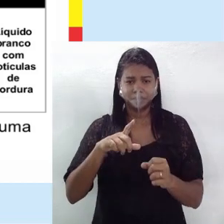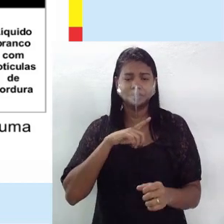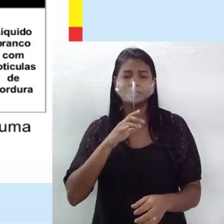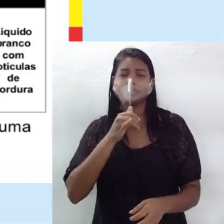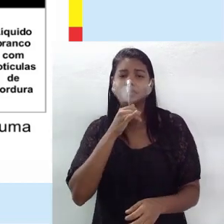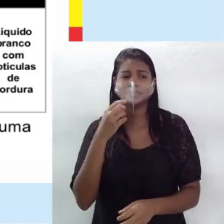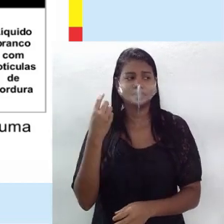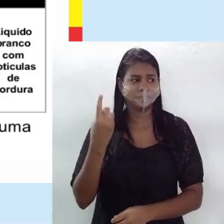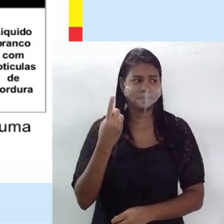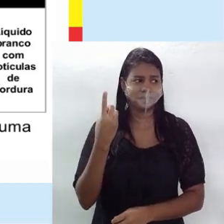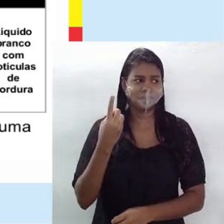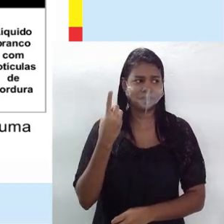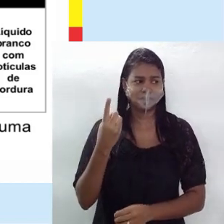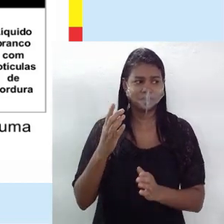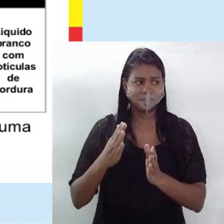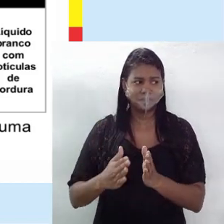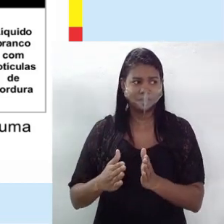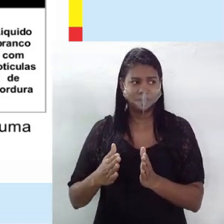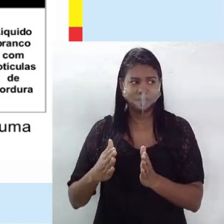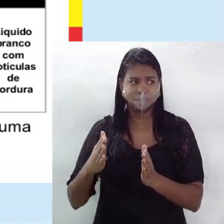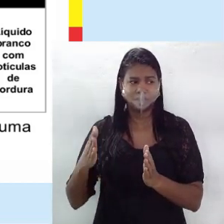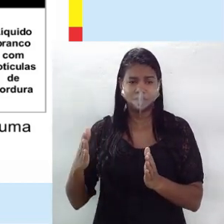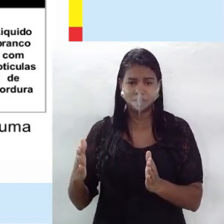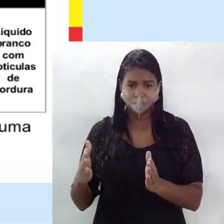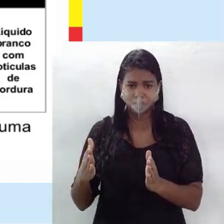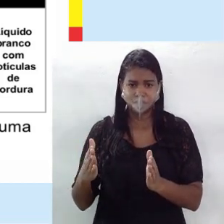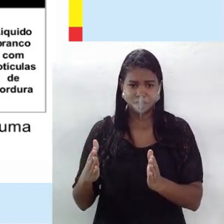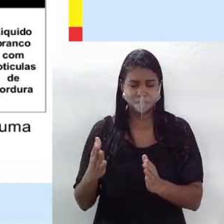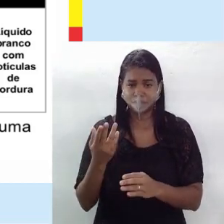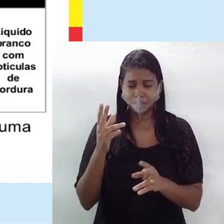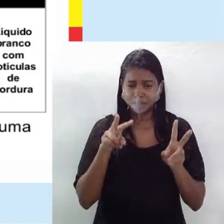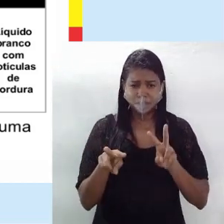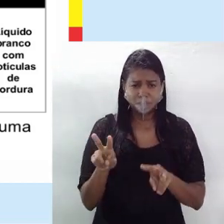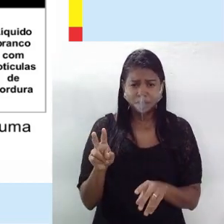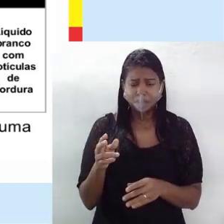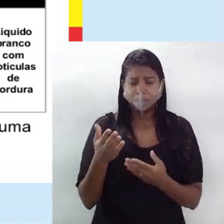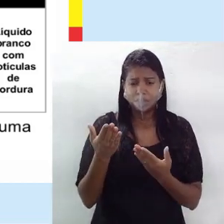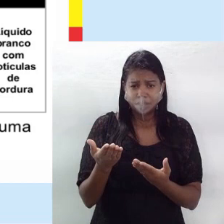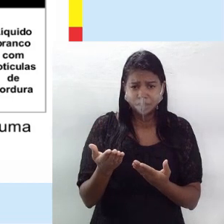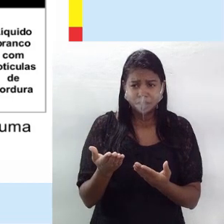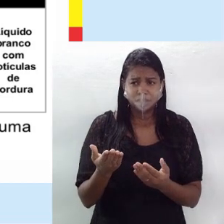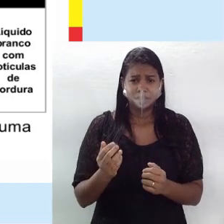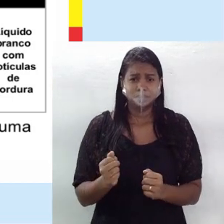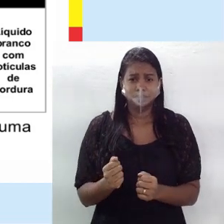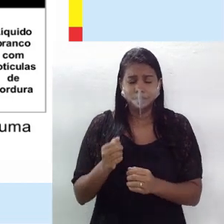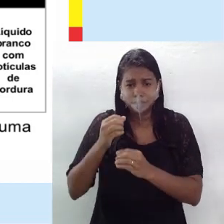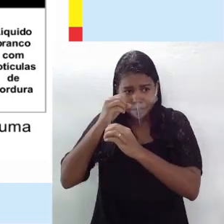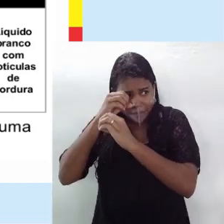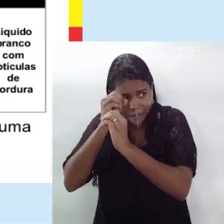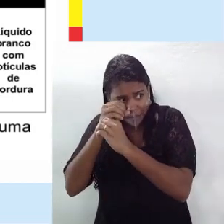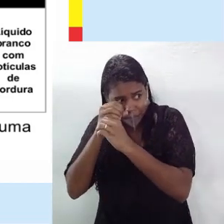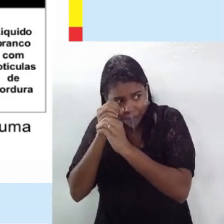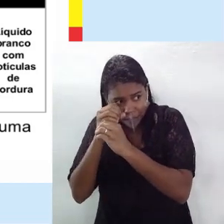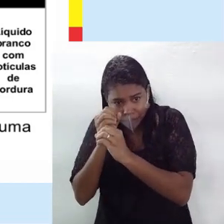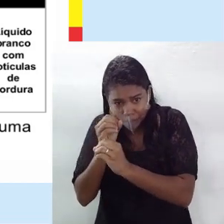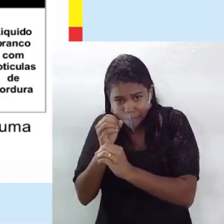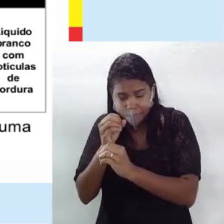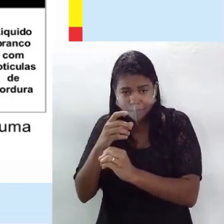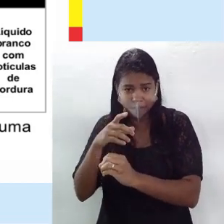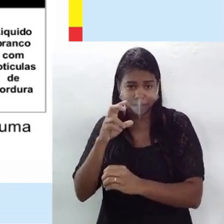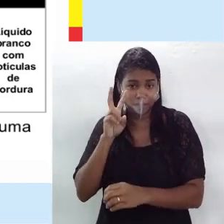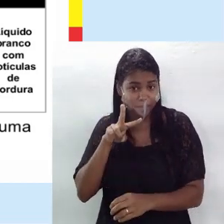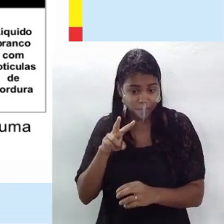uma única fase, mas isso ao olho nu. Mas se você colocar ali um microscópio, você pode ver que